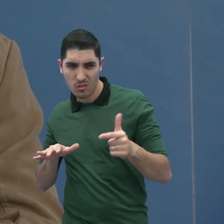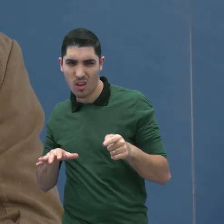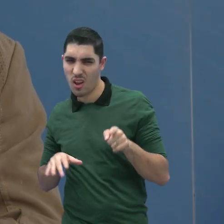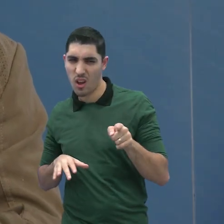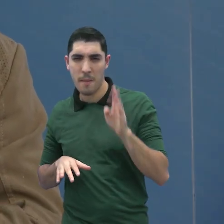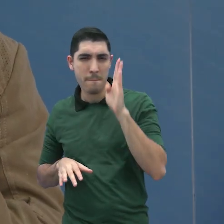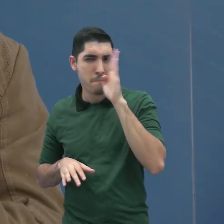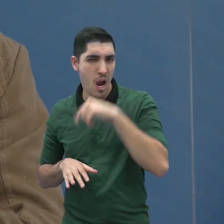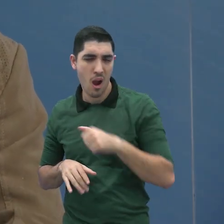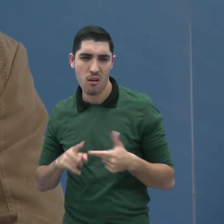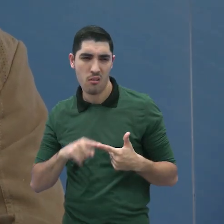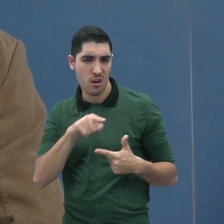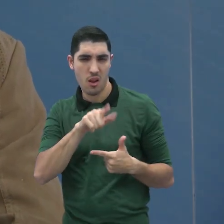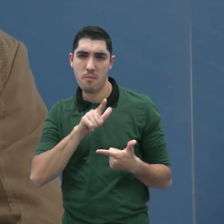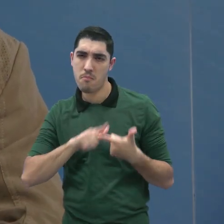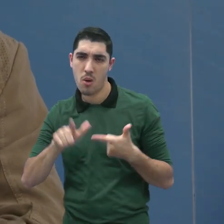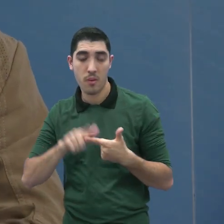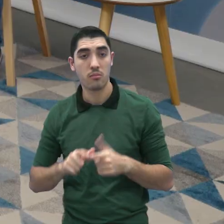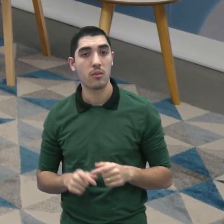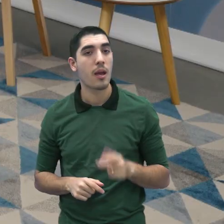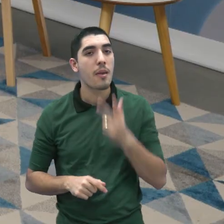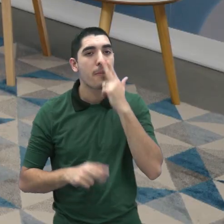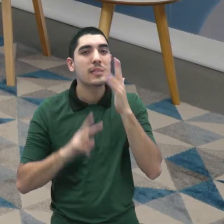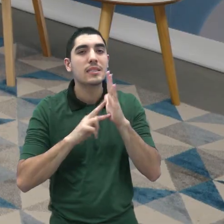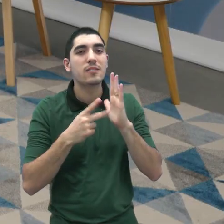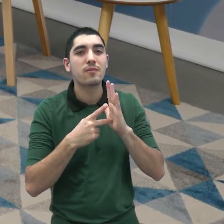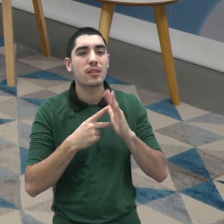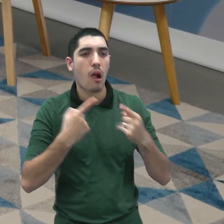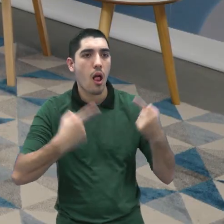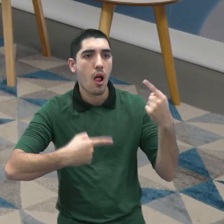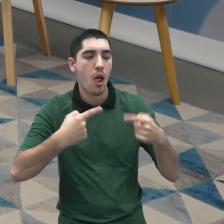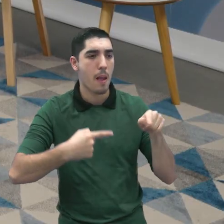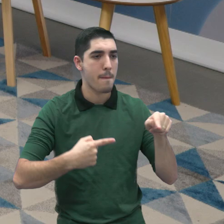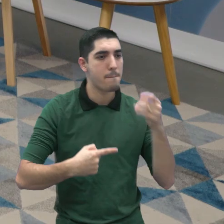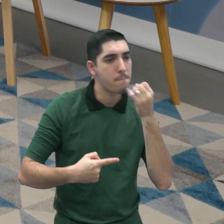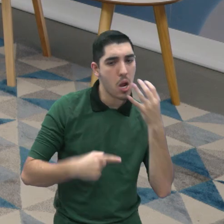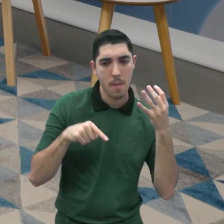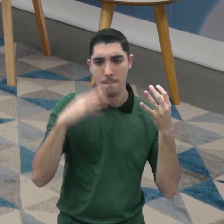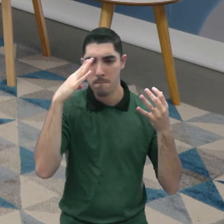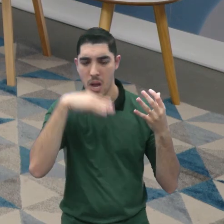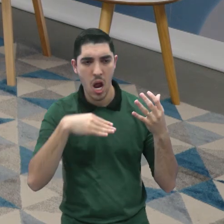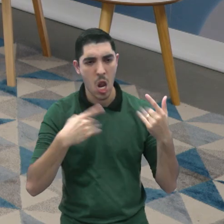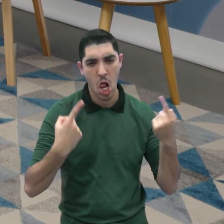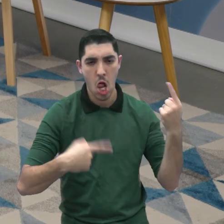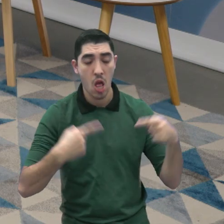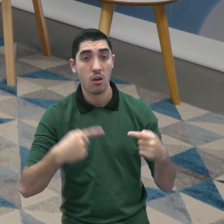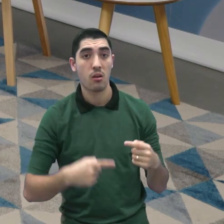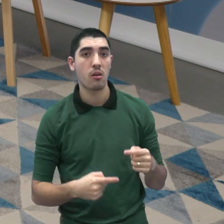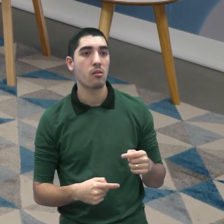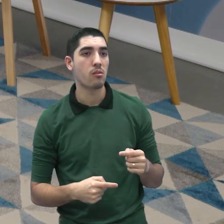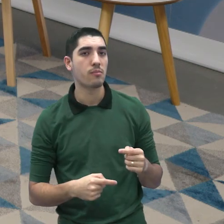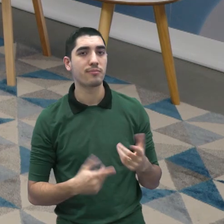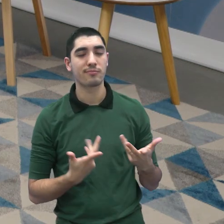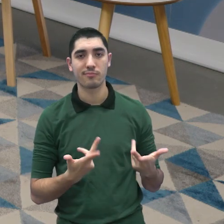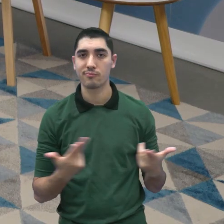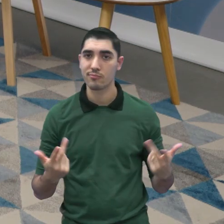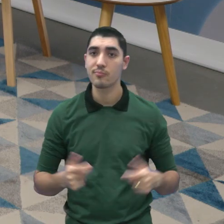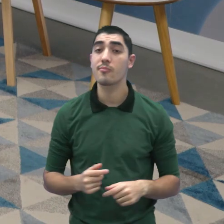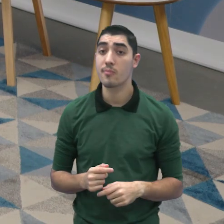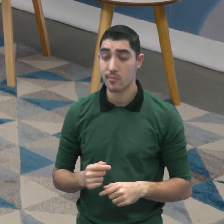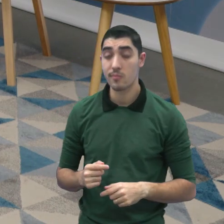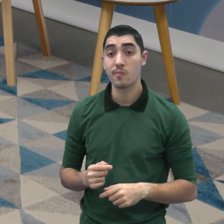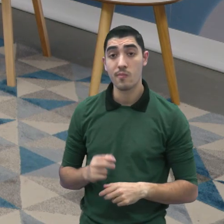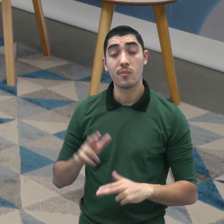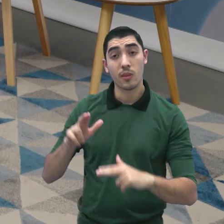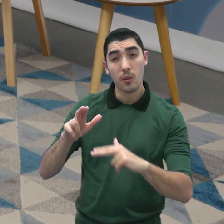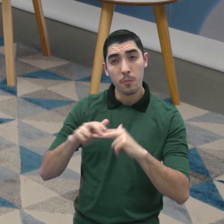é um problema. Fala que do não... bem contra o mal, né? Essa luta do bem contra o mal. O amor contra o ódio. E sempre, acho que tem essa